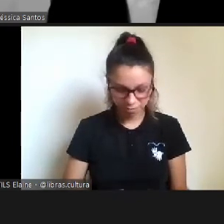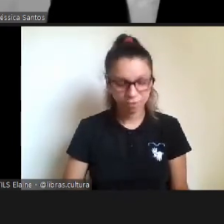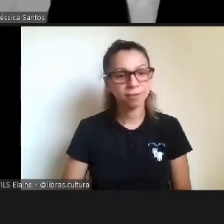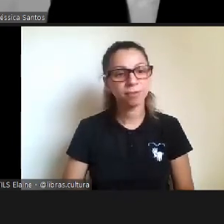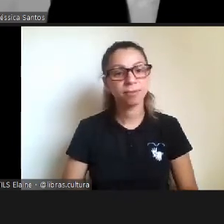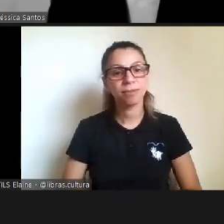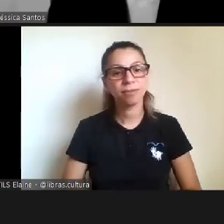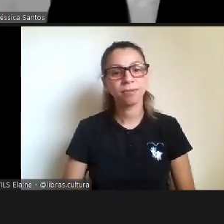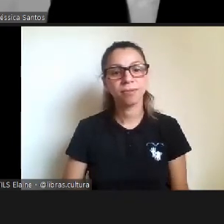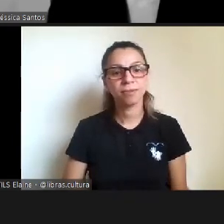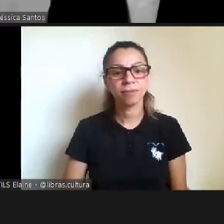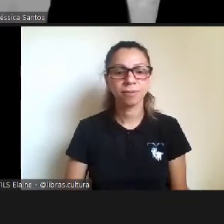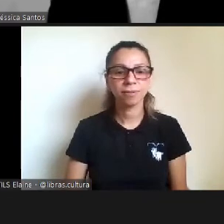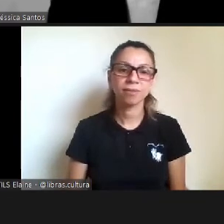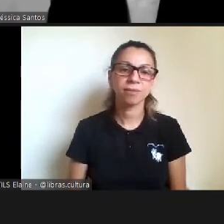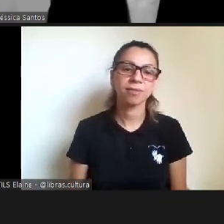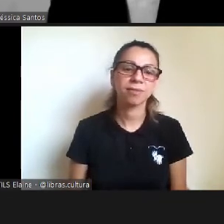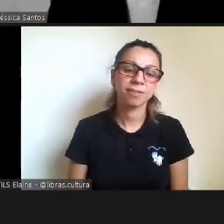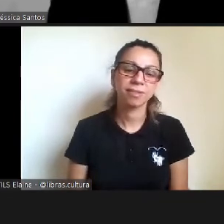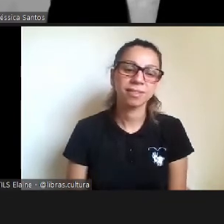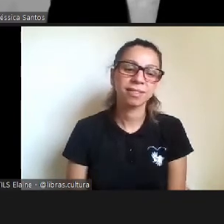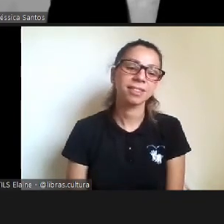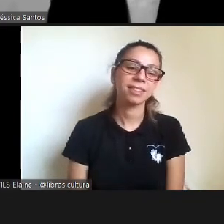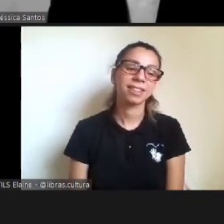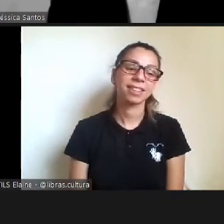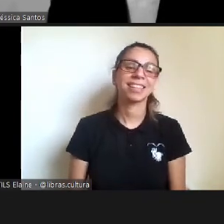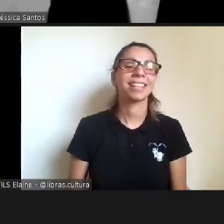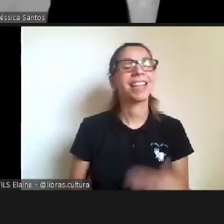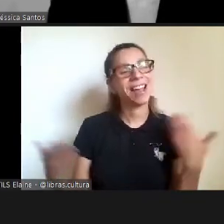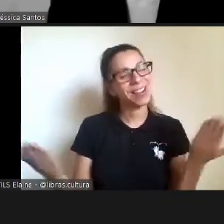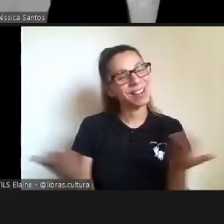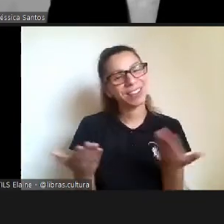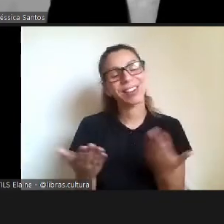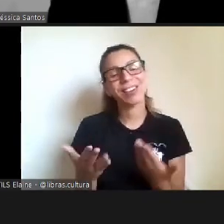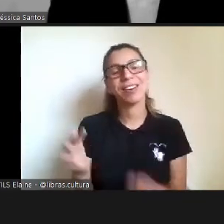E eu convido o Fábio, né, querido?